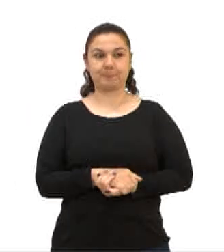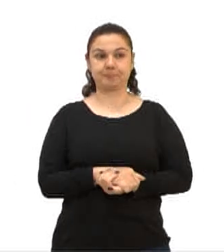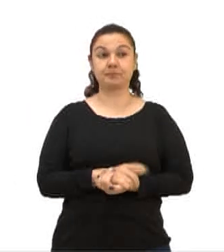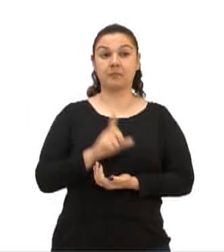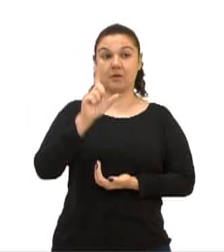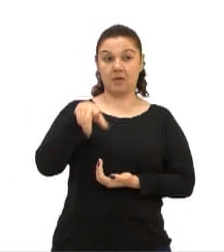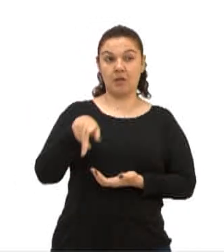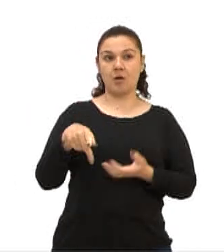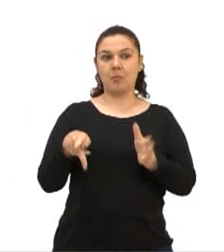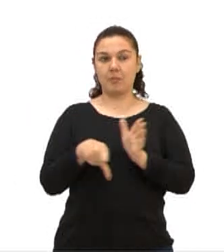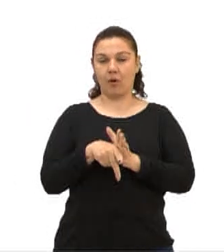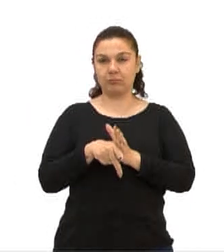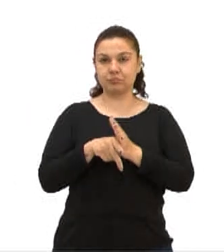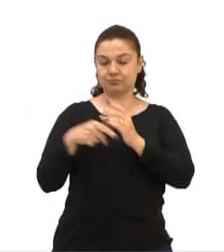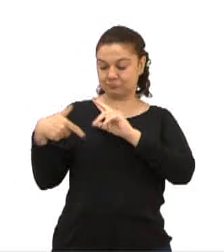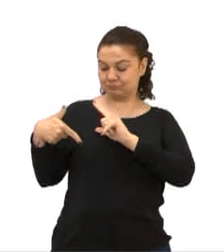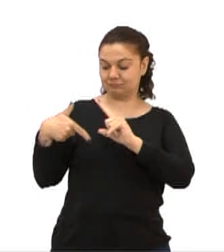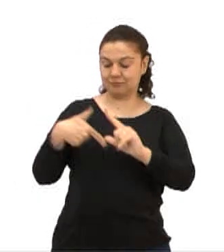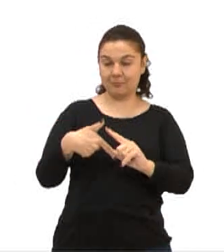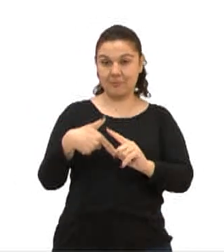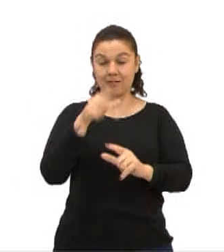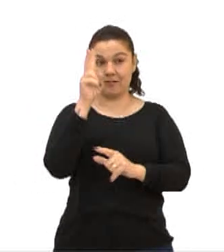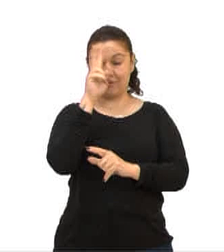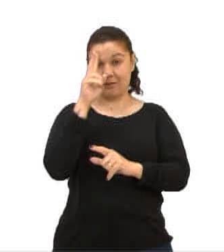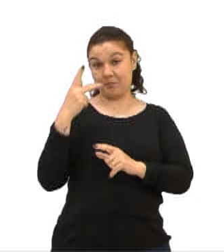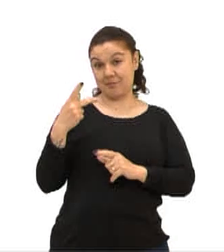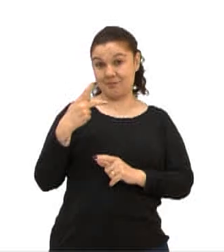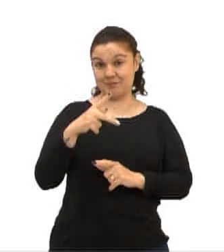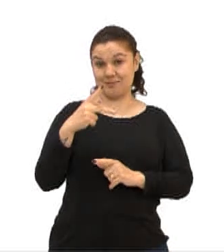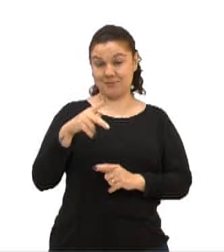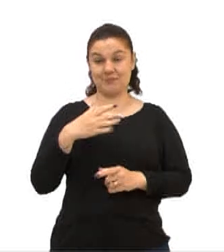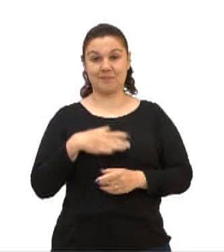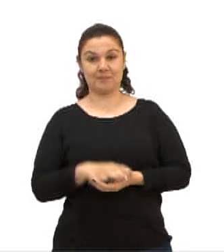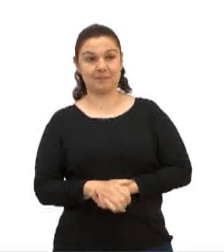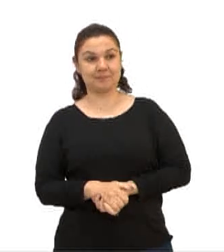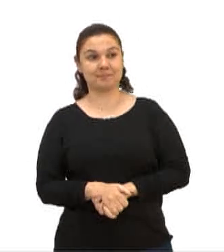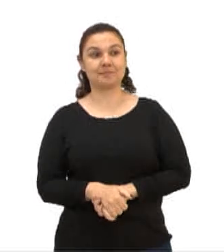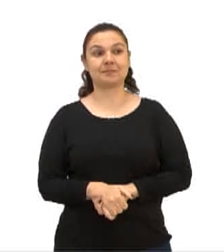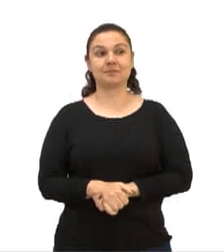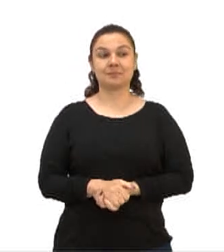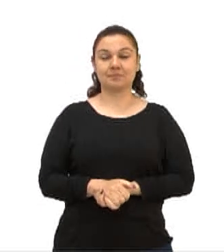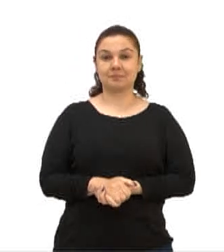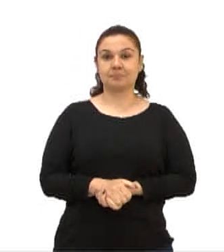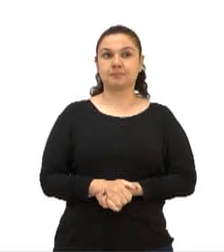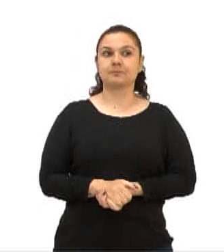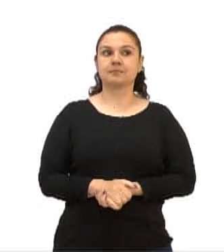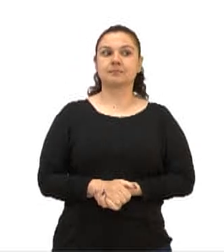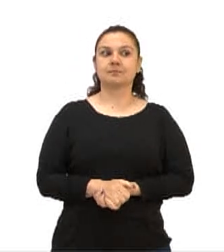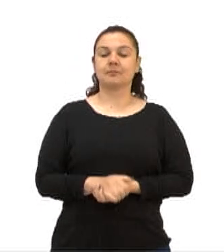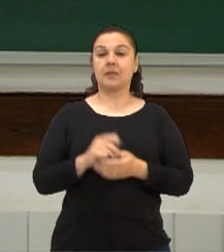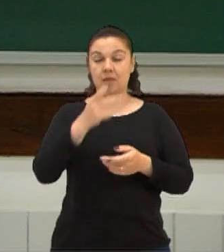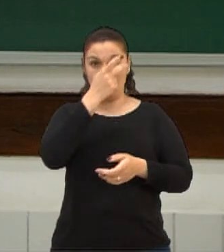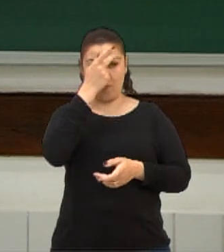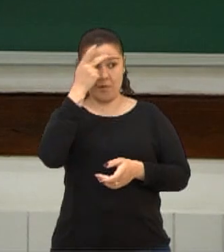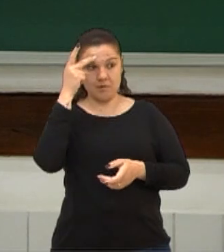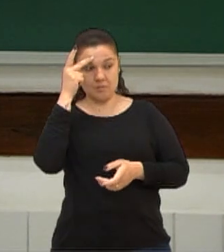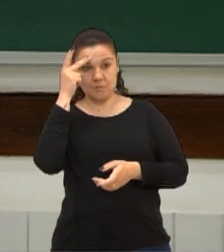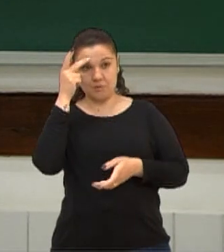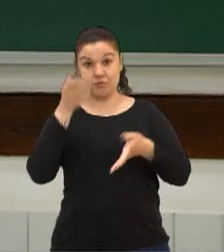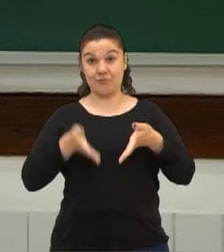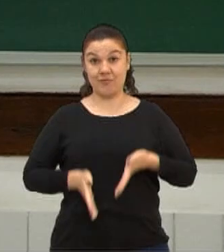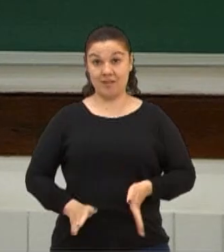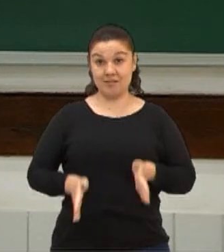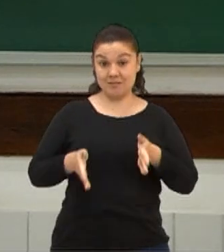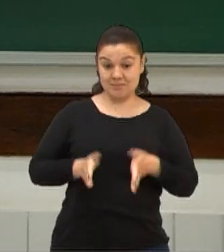que seria como uma herança, uma lembrança. Então, as pessoas vão nascendo, eles vão